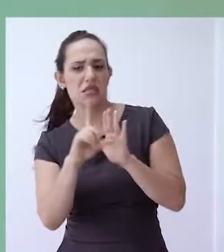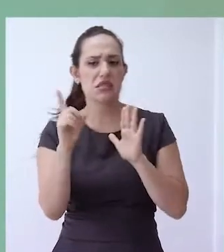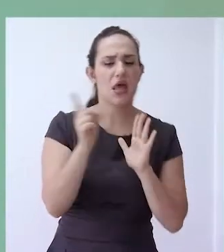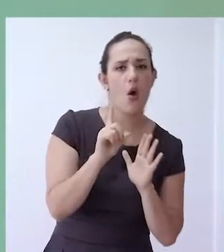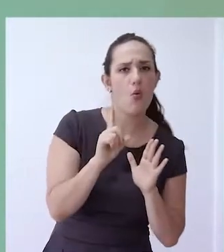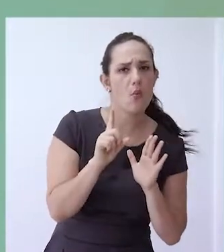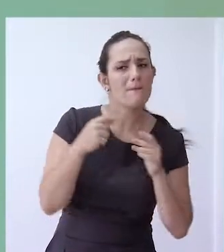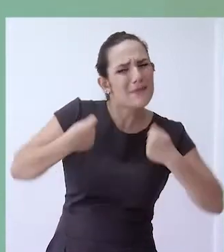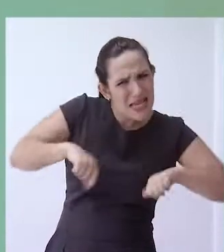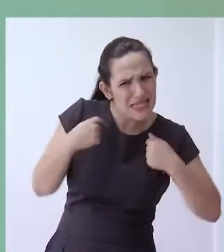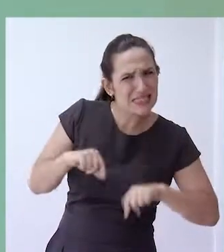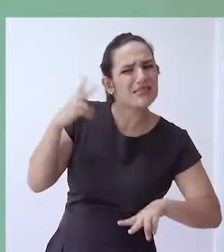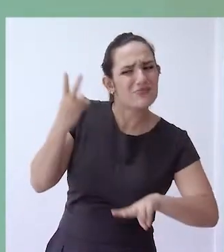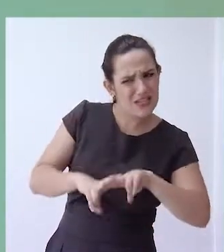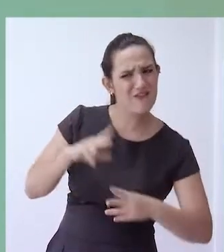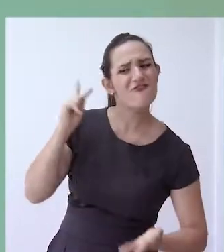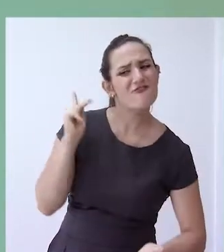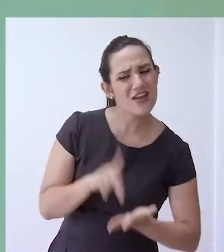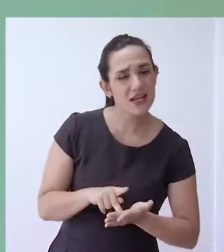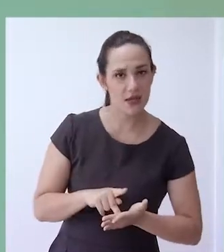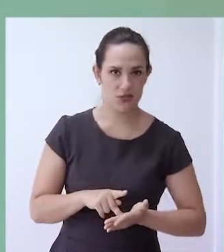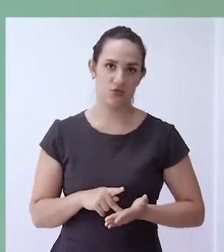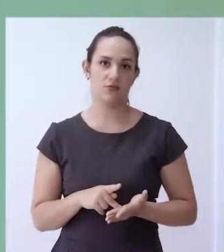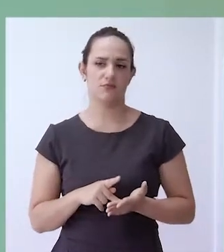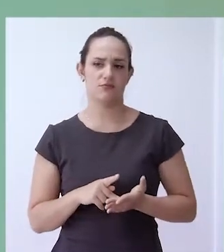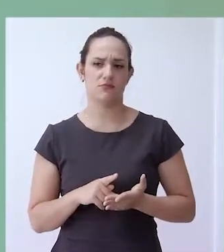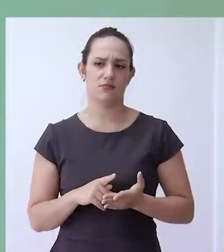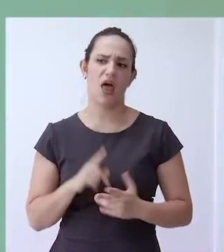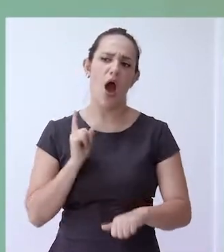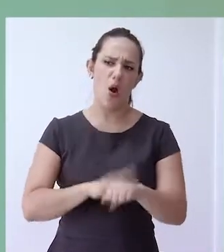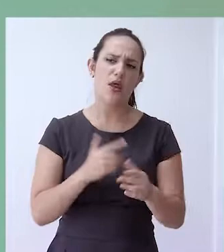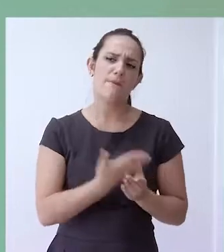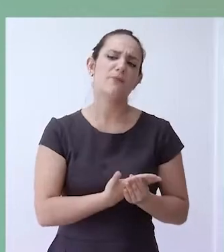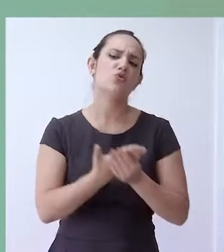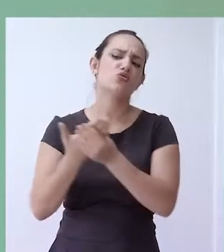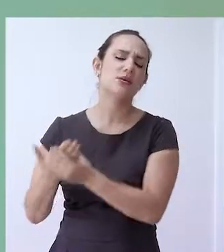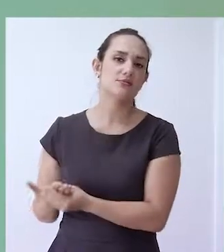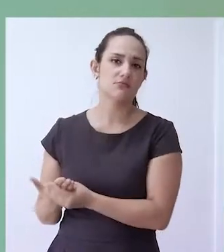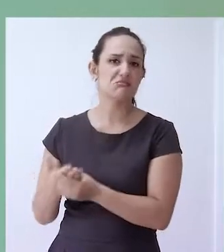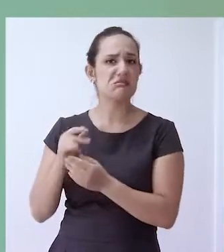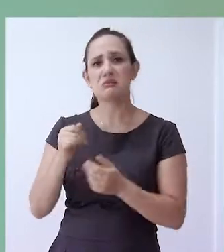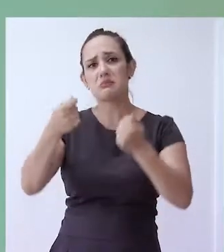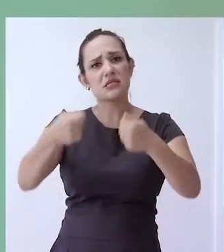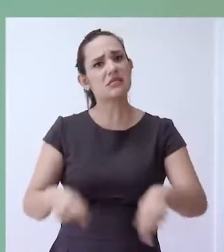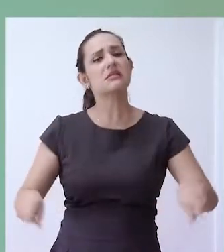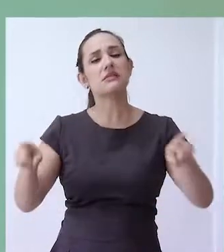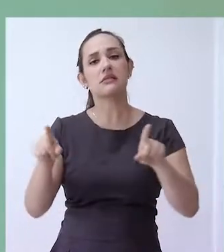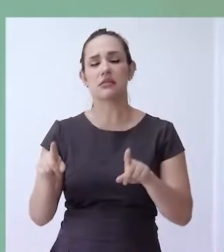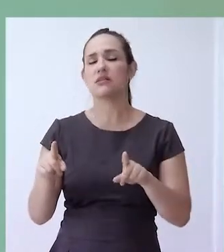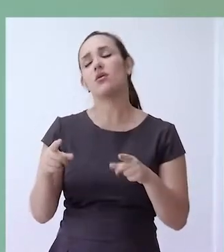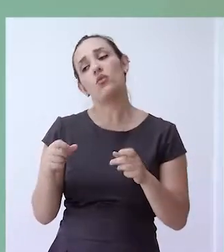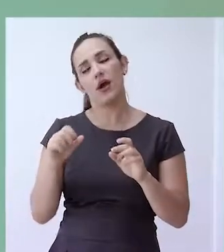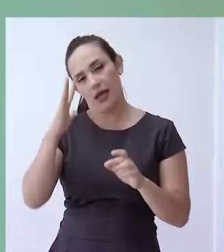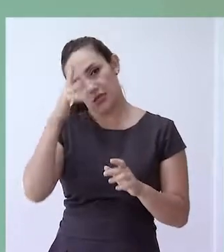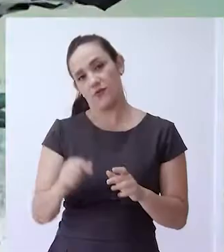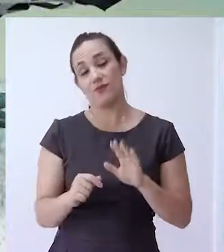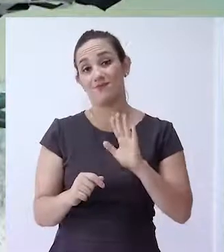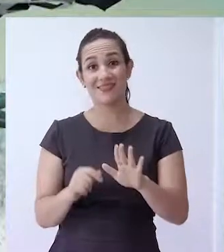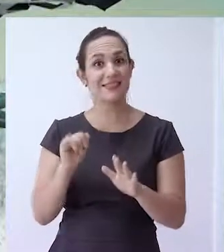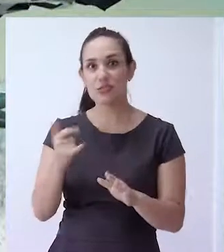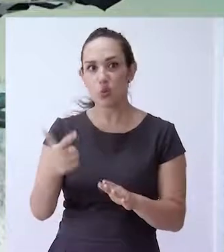essa prisão é necessária até que ela receba uma sentença definitiva. Sim. Se não fosse audiência de